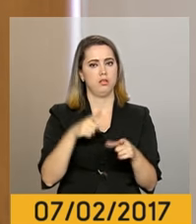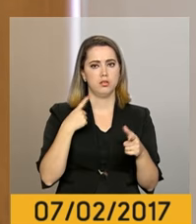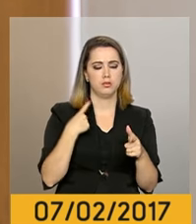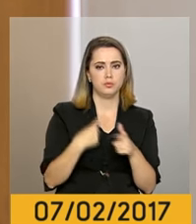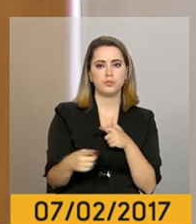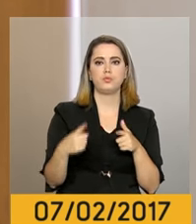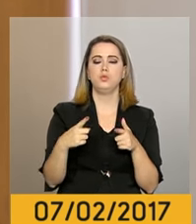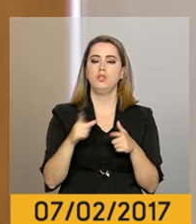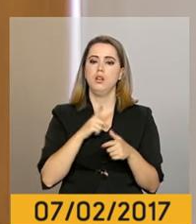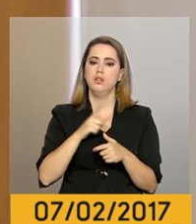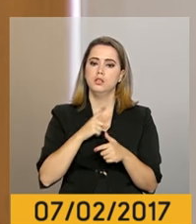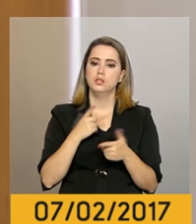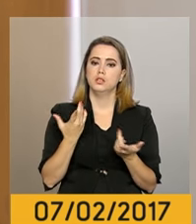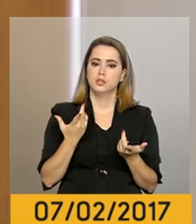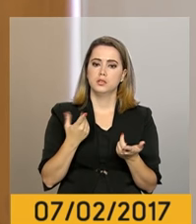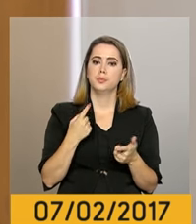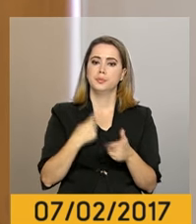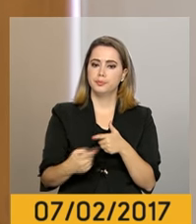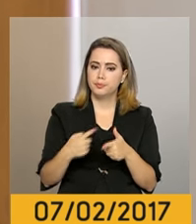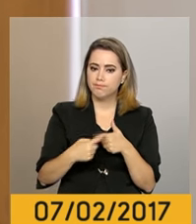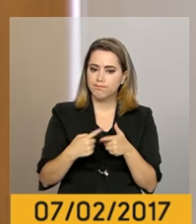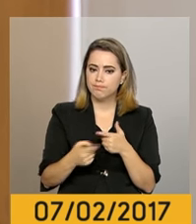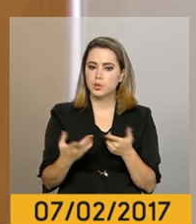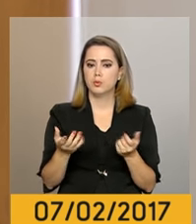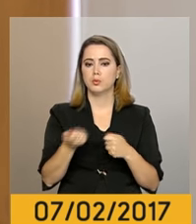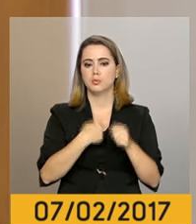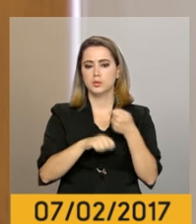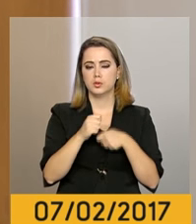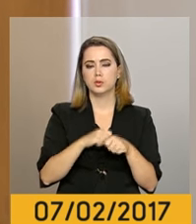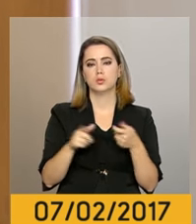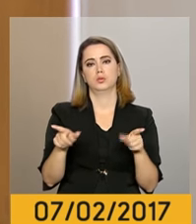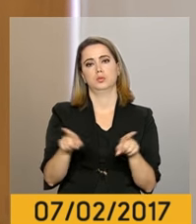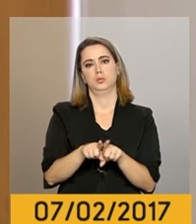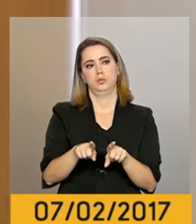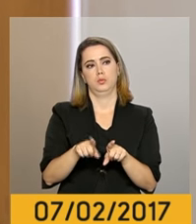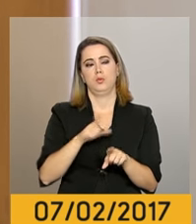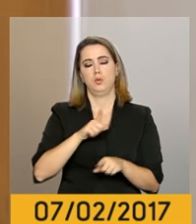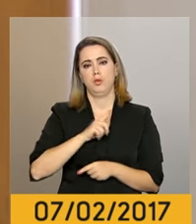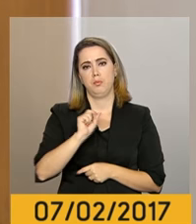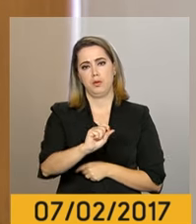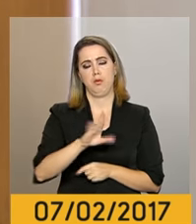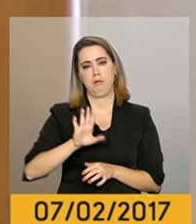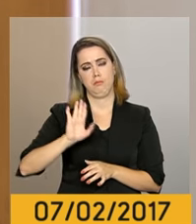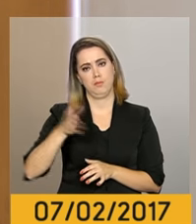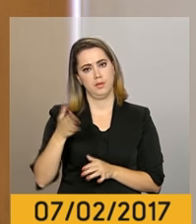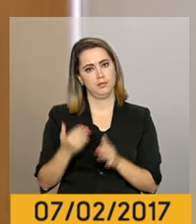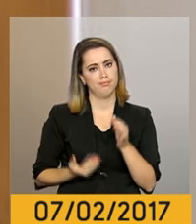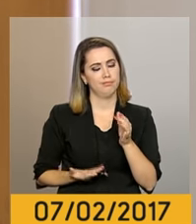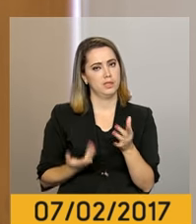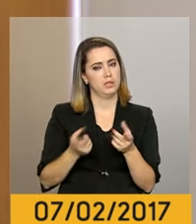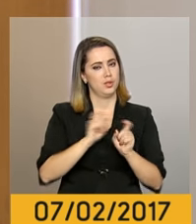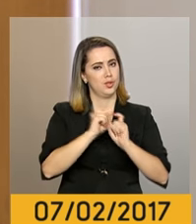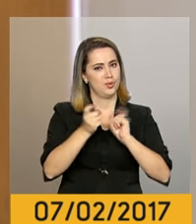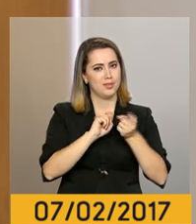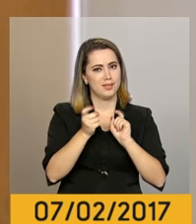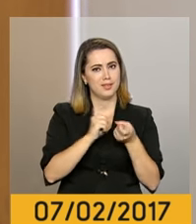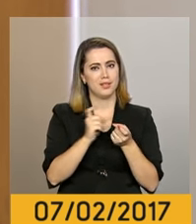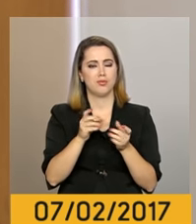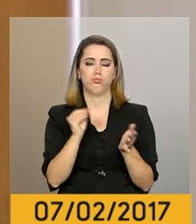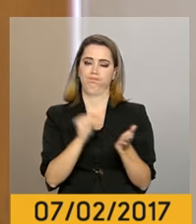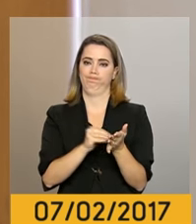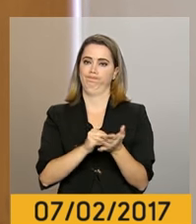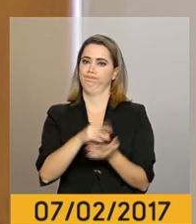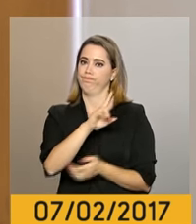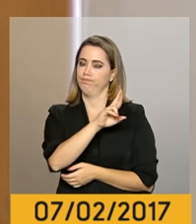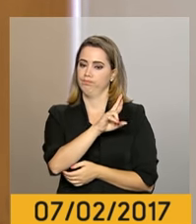dificuldades naturais que estamos enfrentando. Mas isso tudo é fruto de uma política administrativa consequente, responsável,